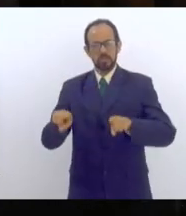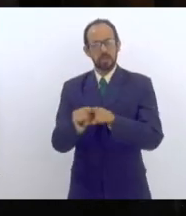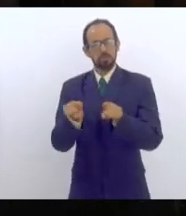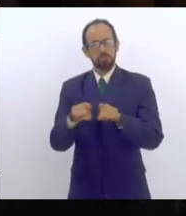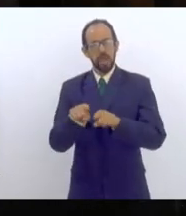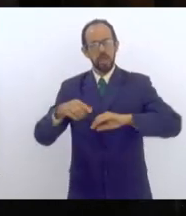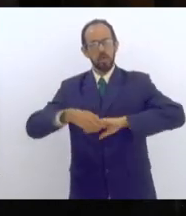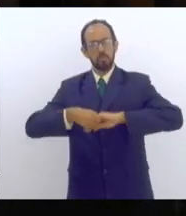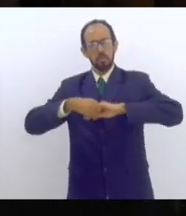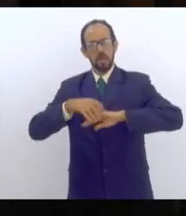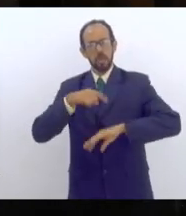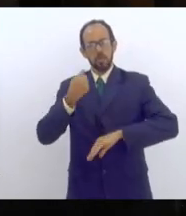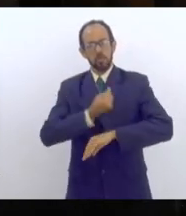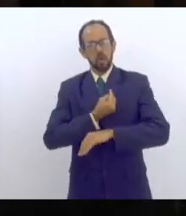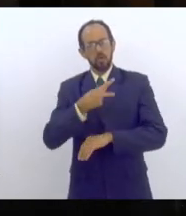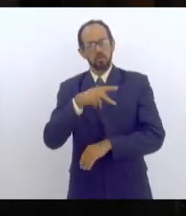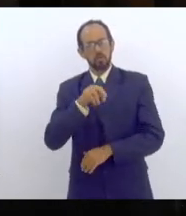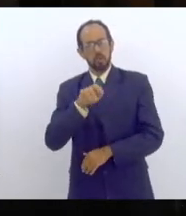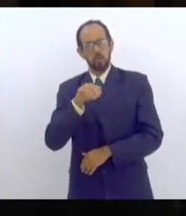nosso procurador,